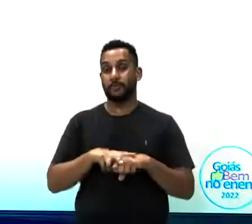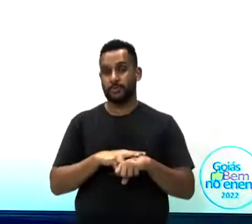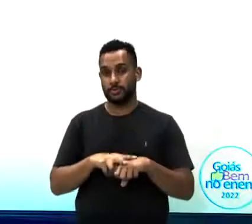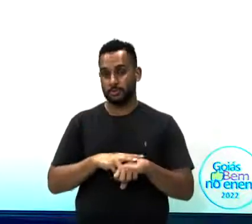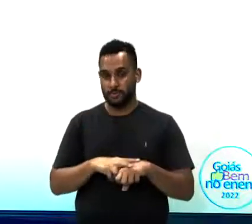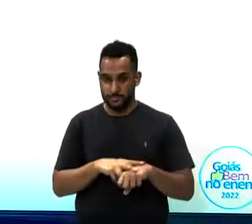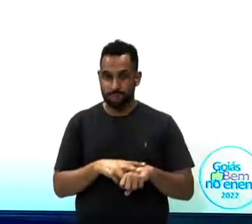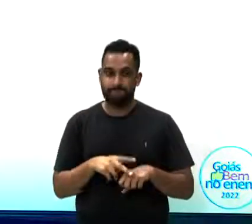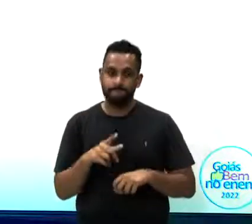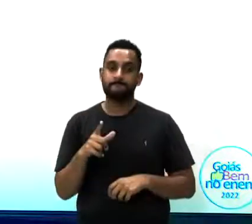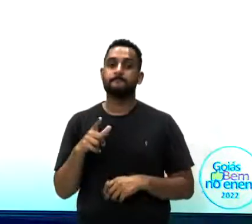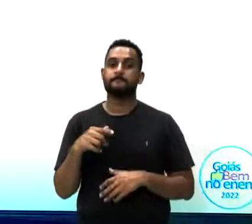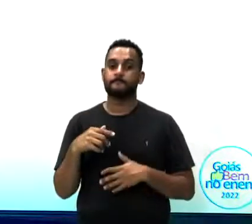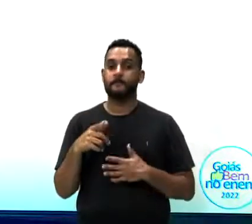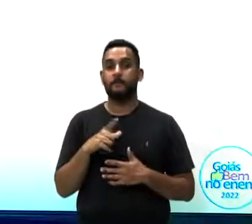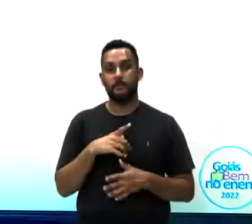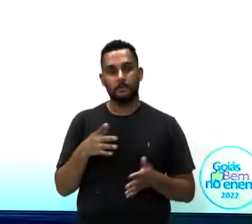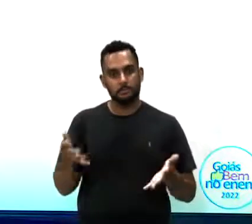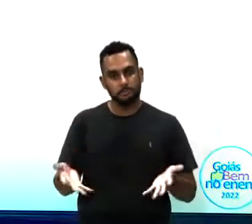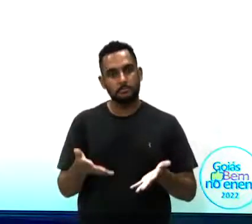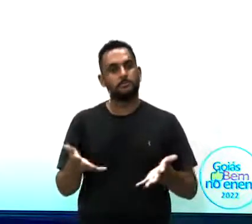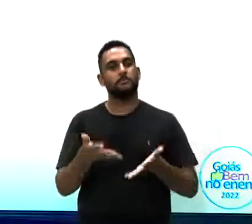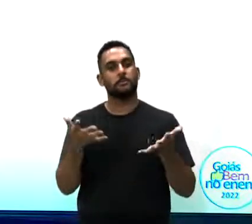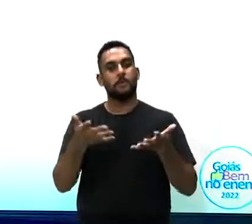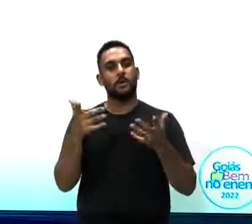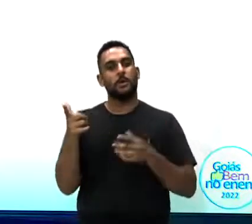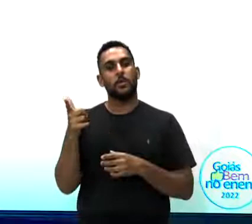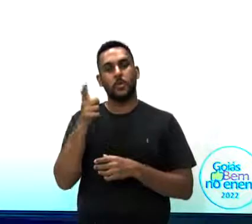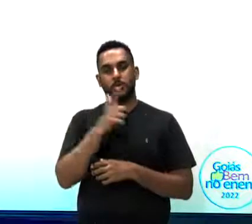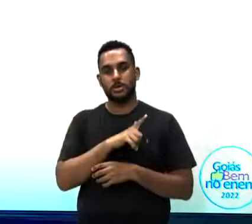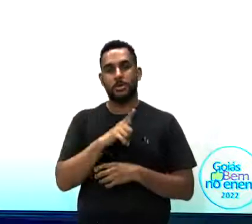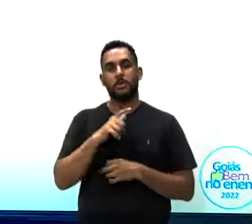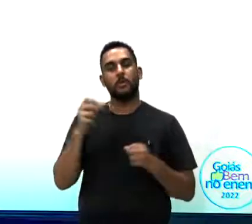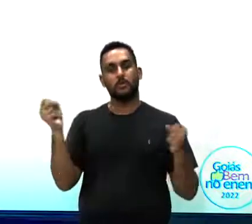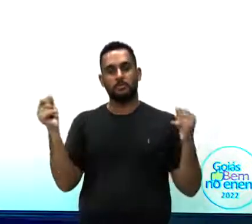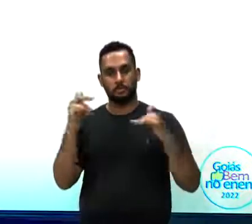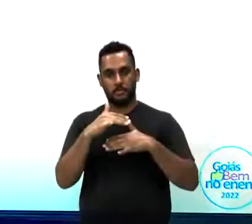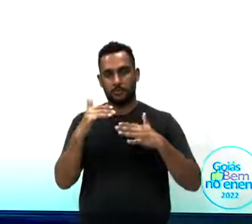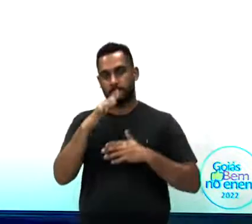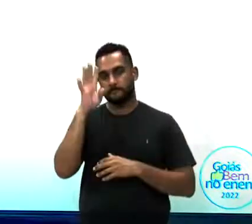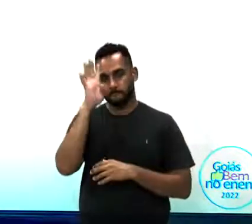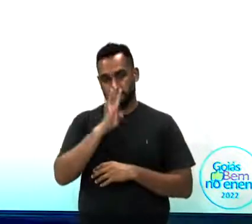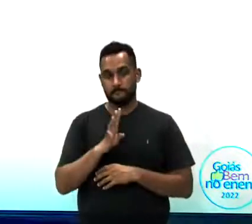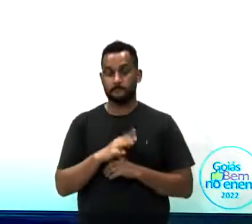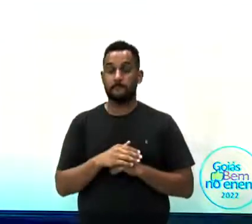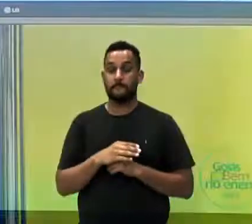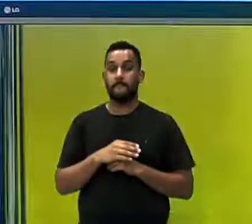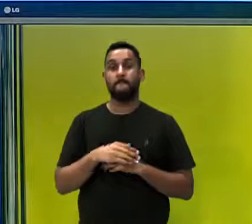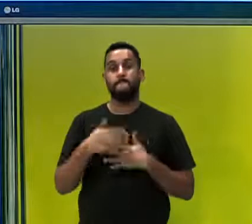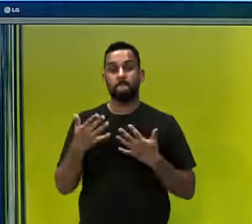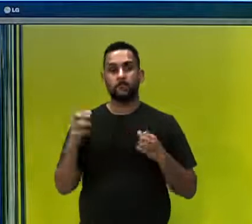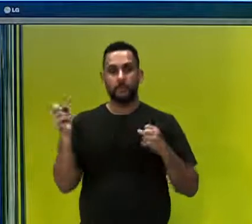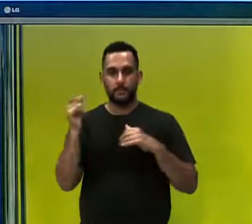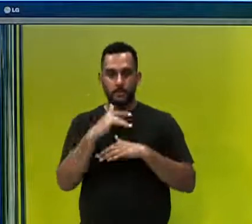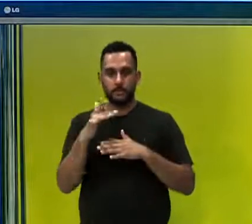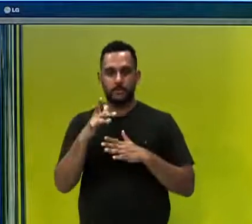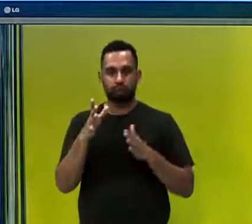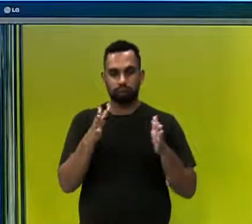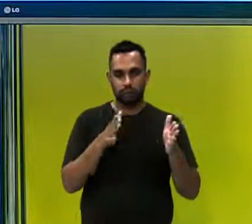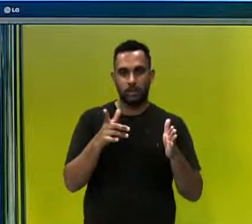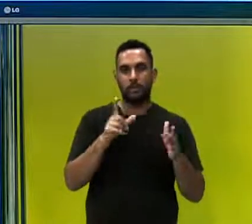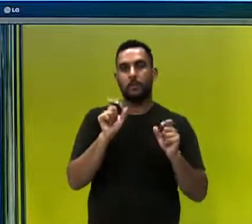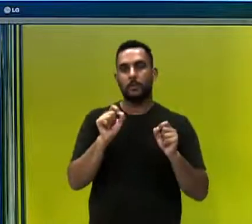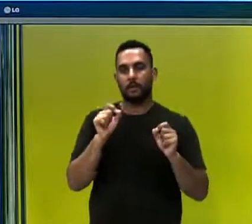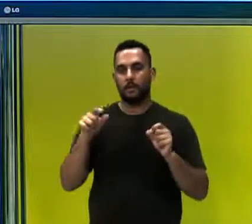então impulsionando de novo a urbanização brasileira. Bem, em cada momento desse de urbanização, nós temos, é claro, um êxodo